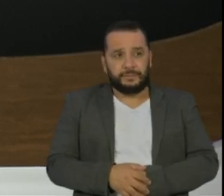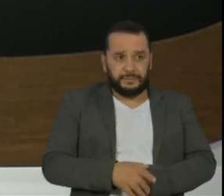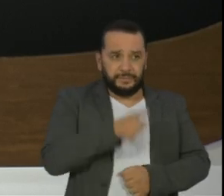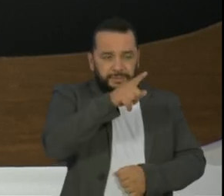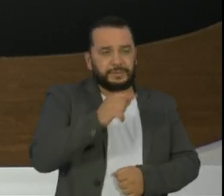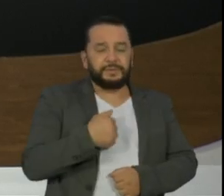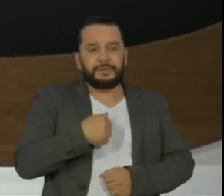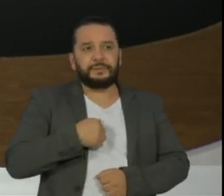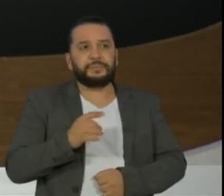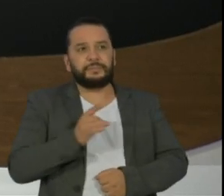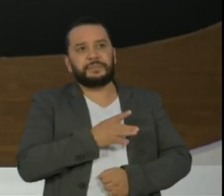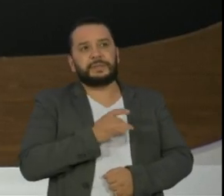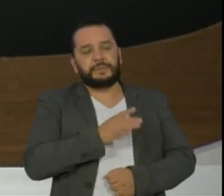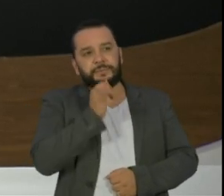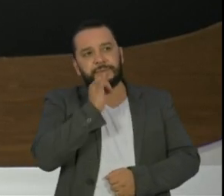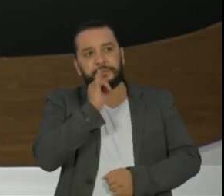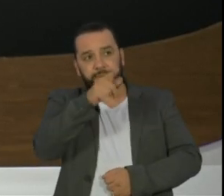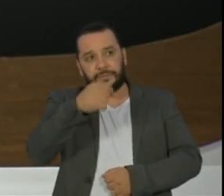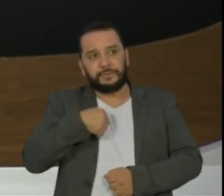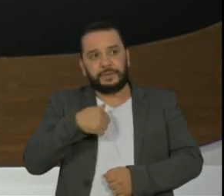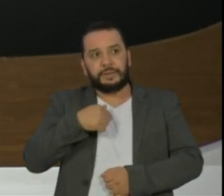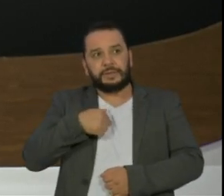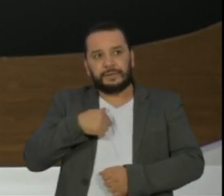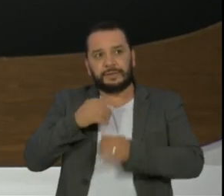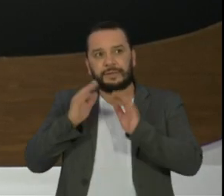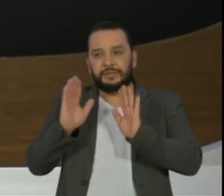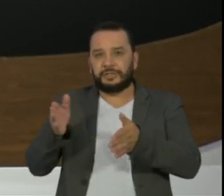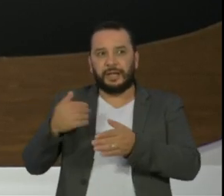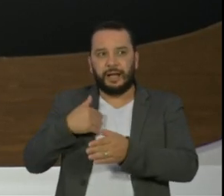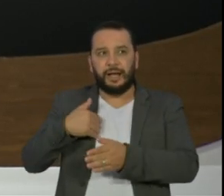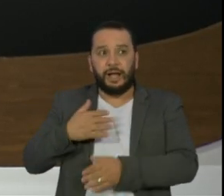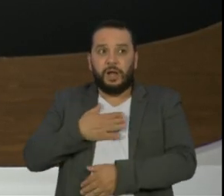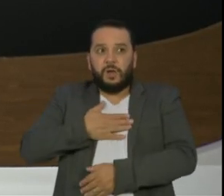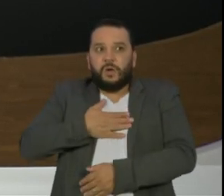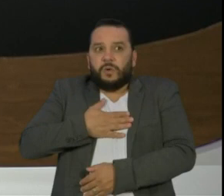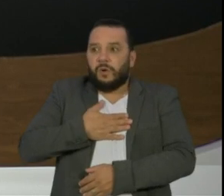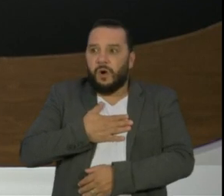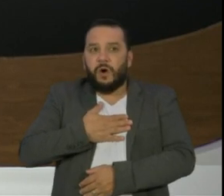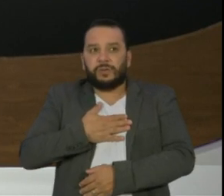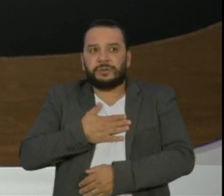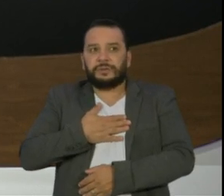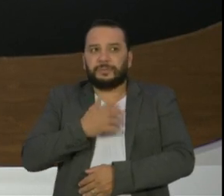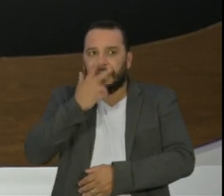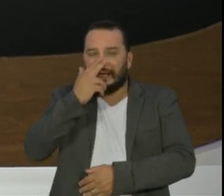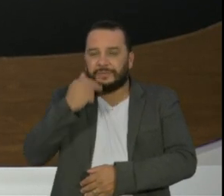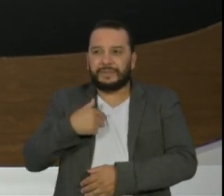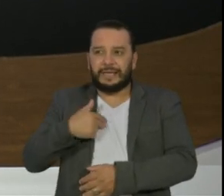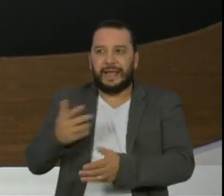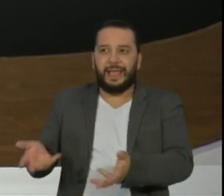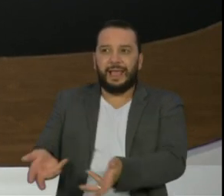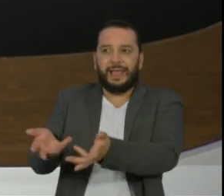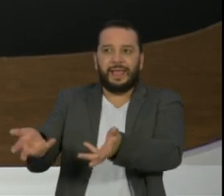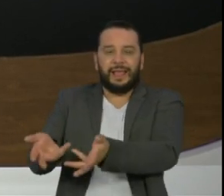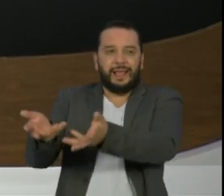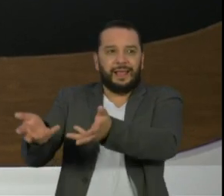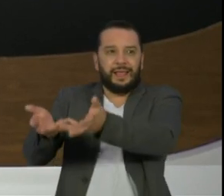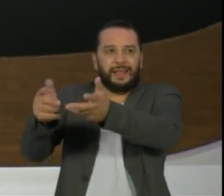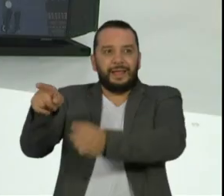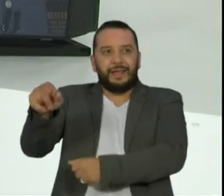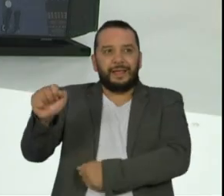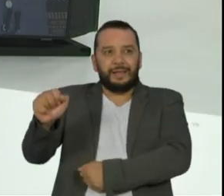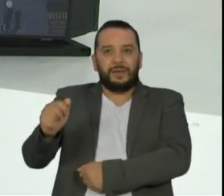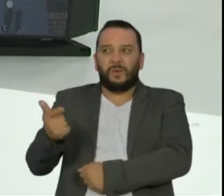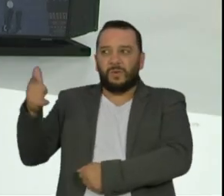contrário, os personagens que você gosta, você pegar muito leve ou até ajudar a de alguma maneira,